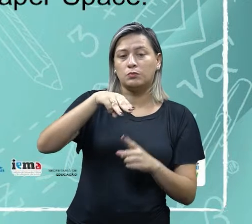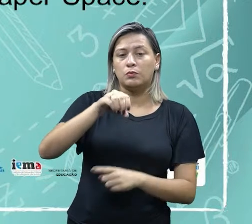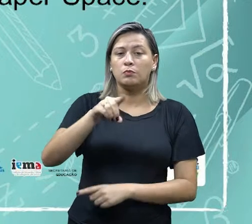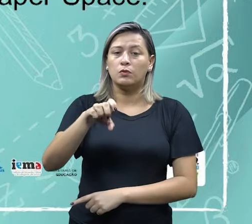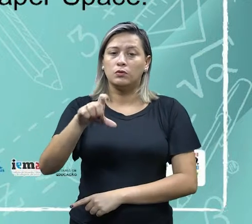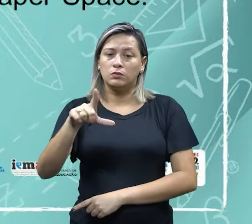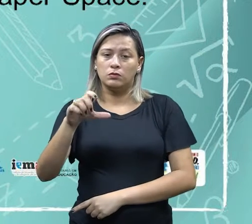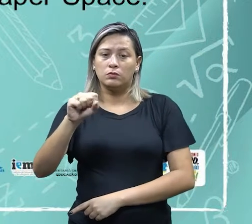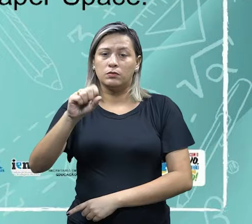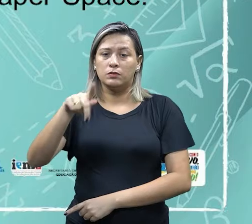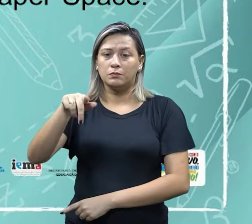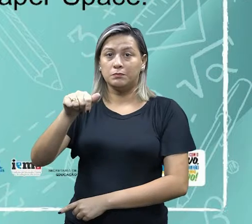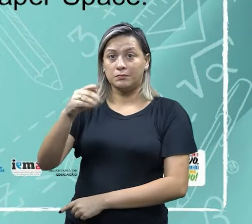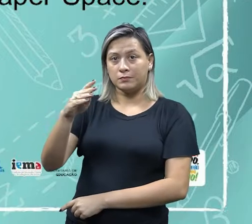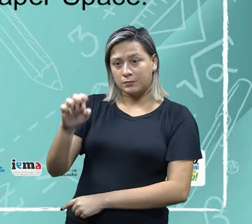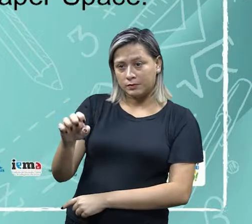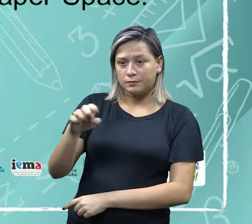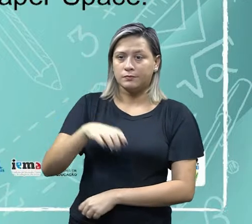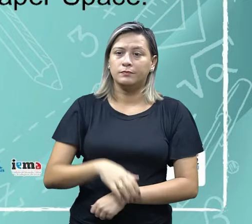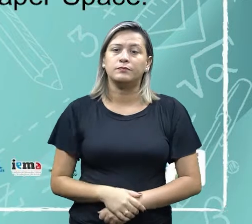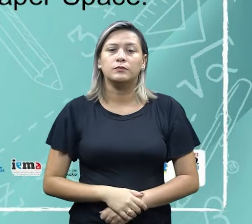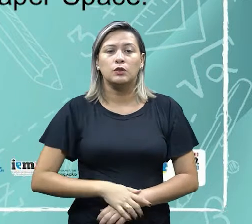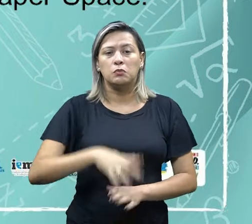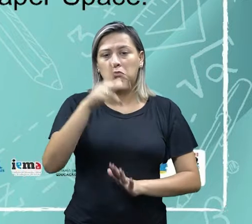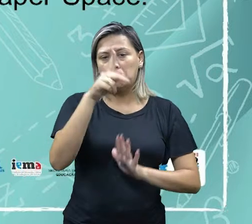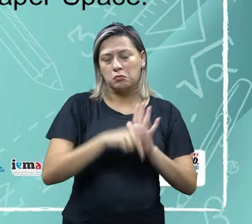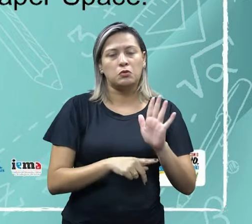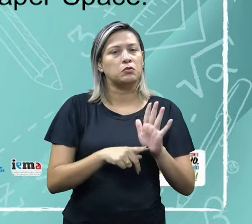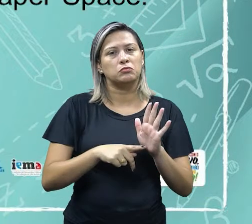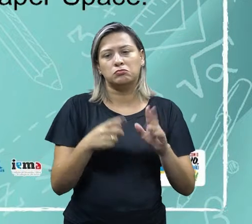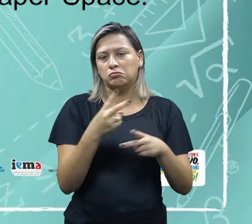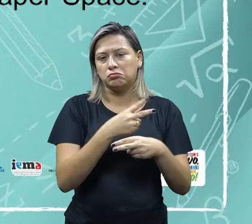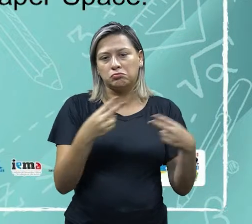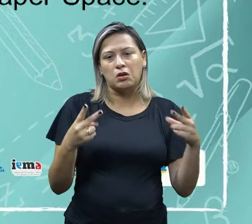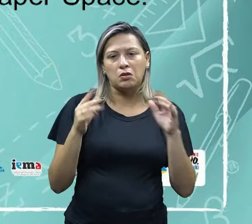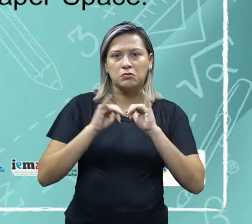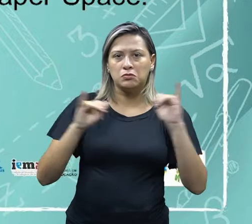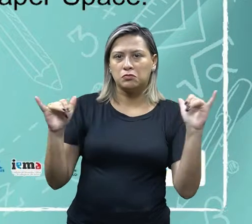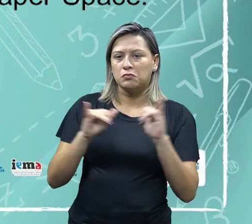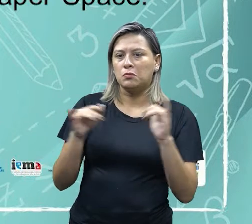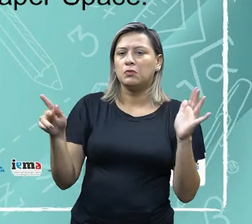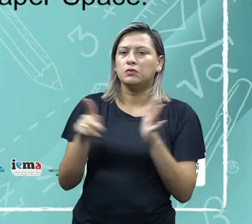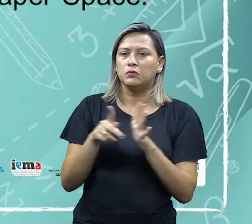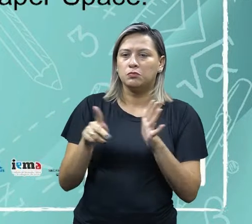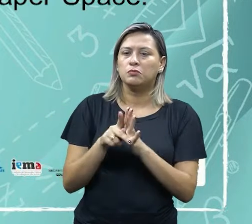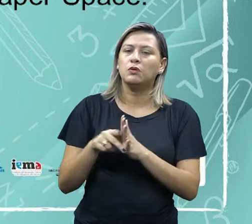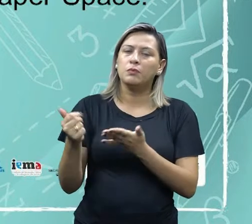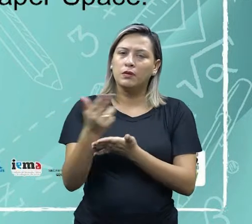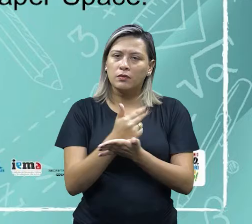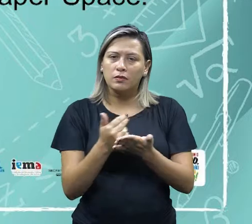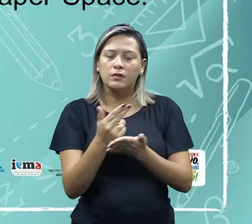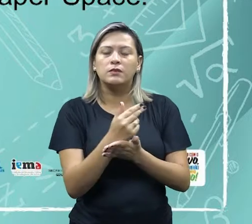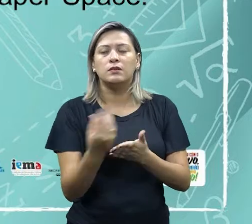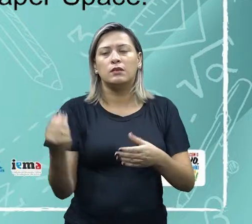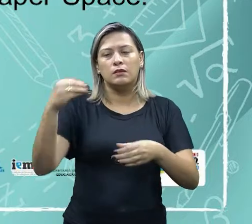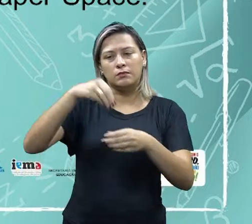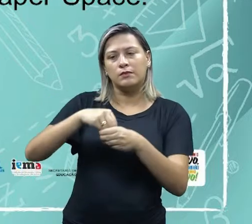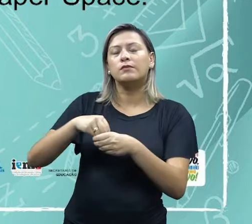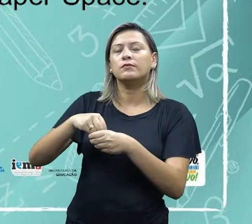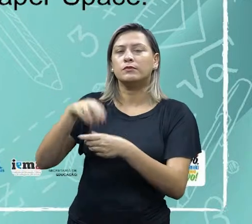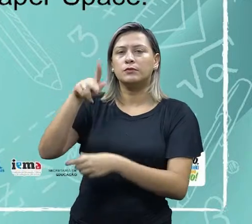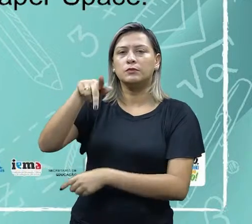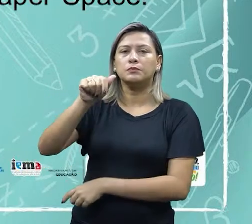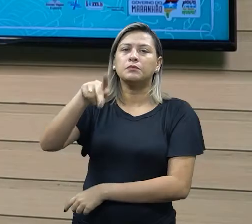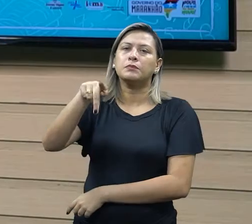forma, no Paper Space de trabalho, qualquer projeto e outras informações a respeito são desenhados no